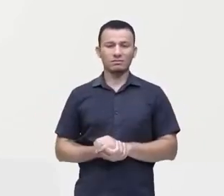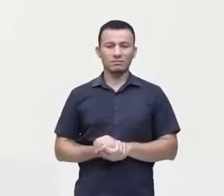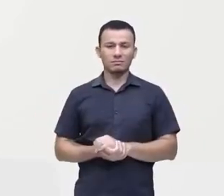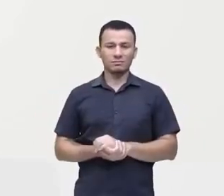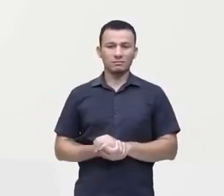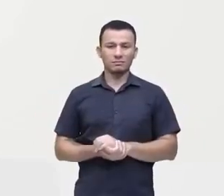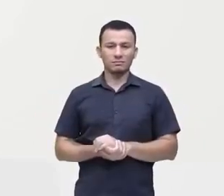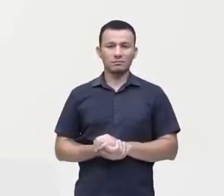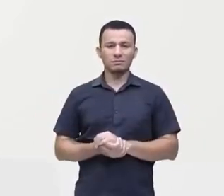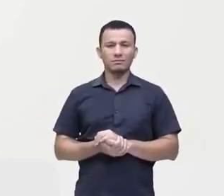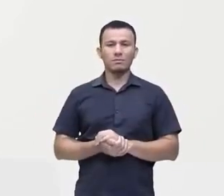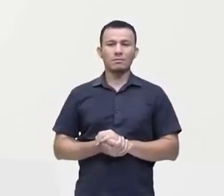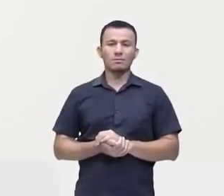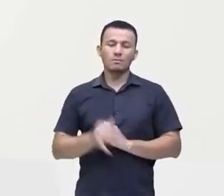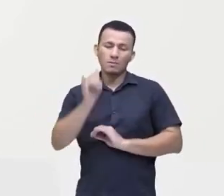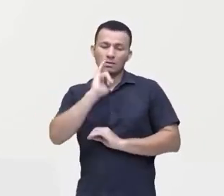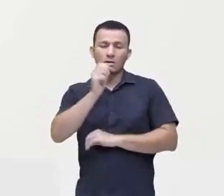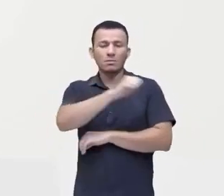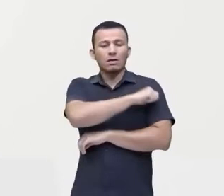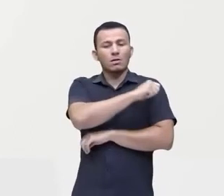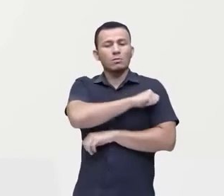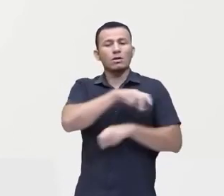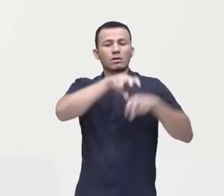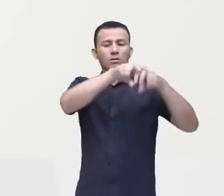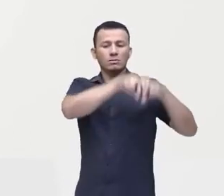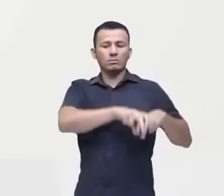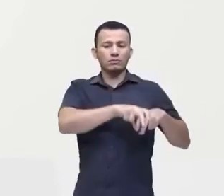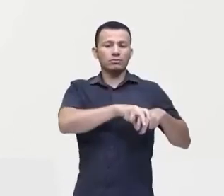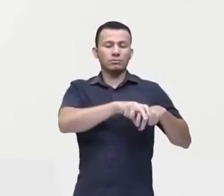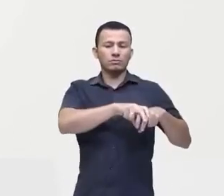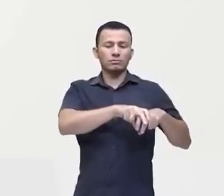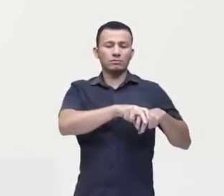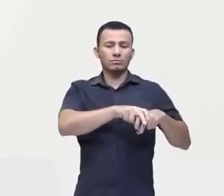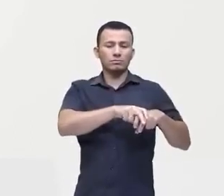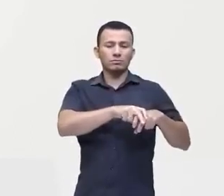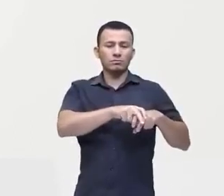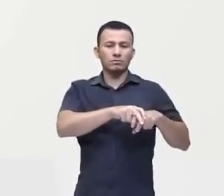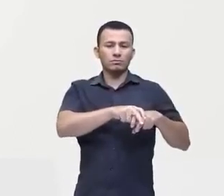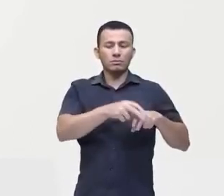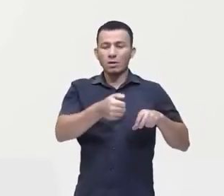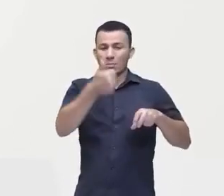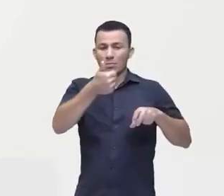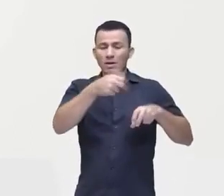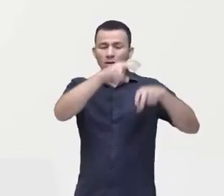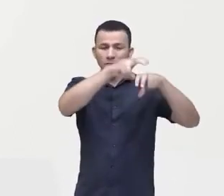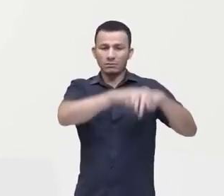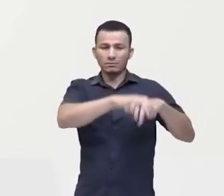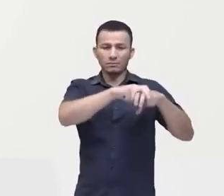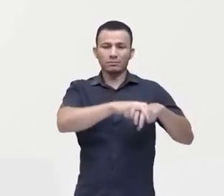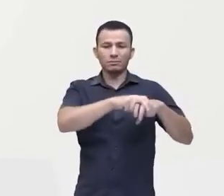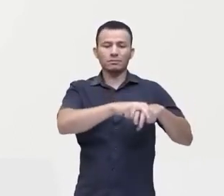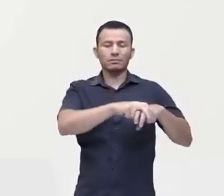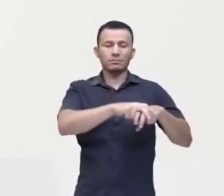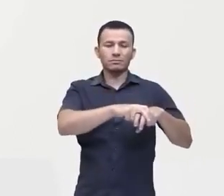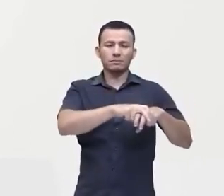a coleguinha está sentada aqui, ó, nessa primeira cadeira que está arrumada deste